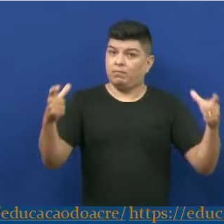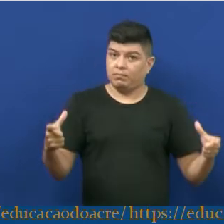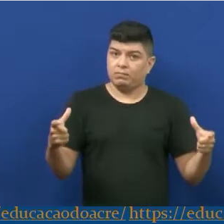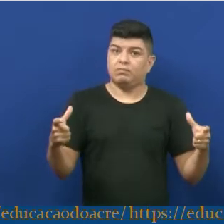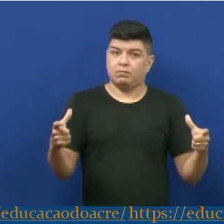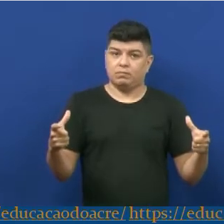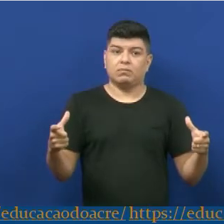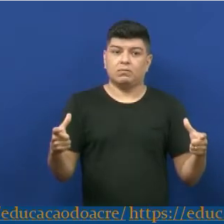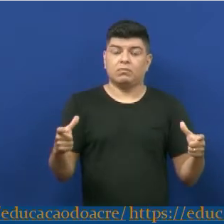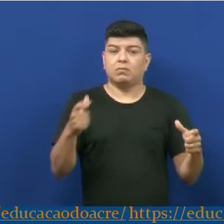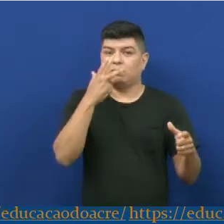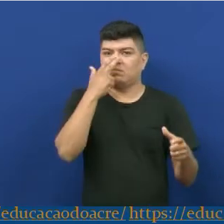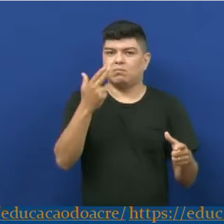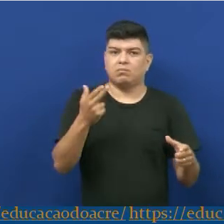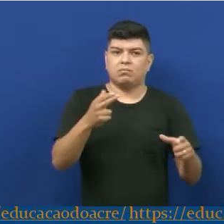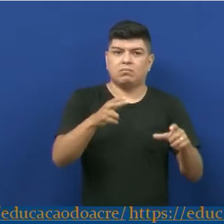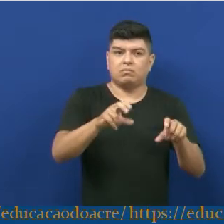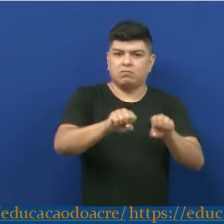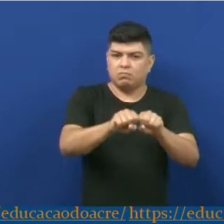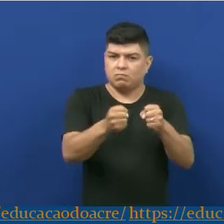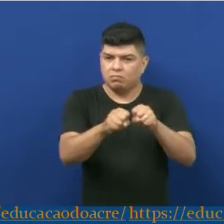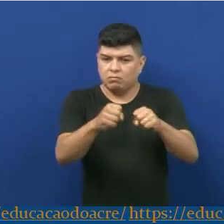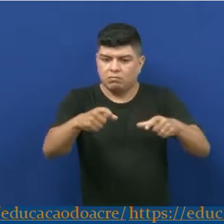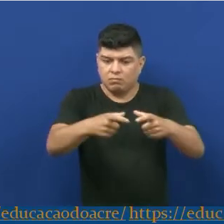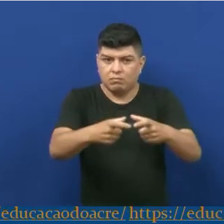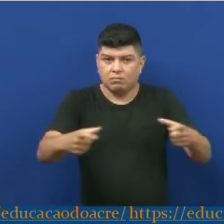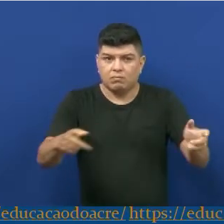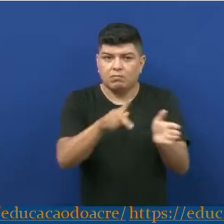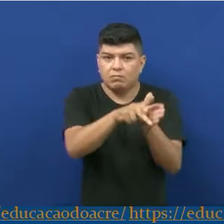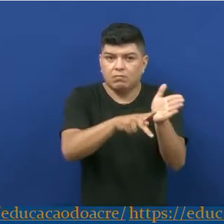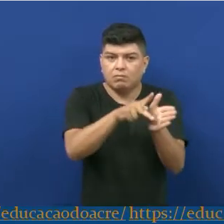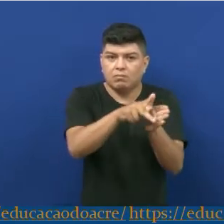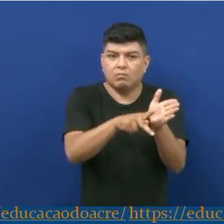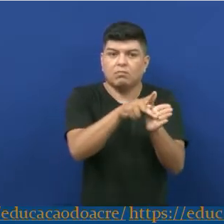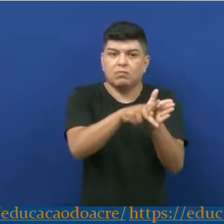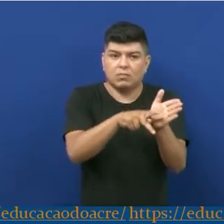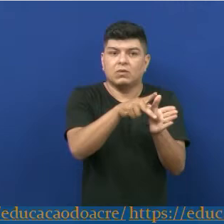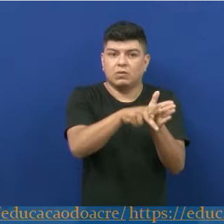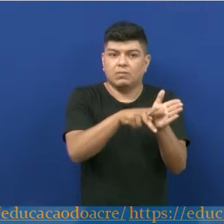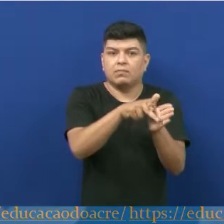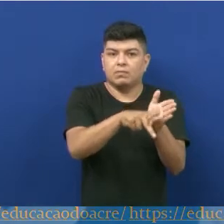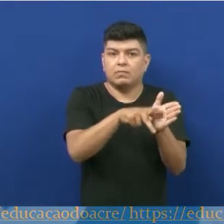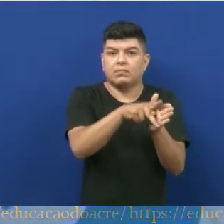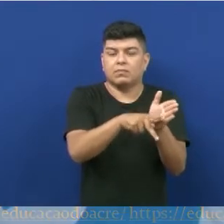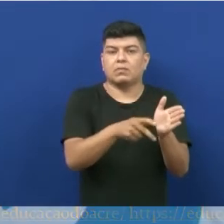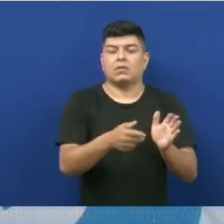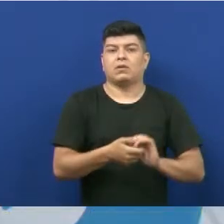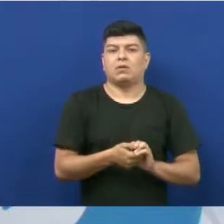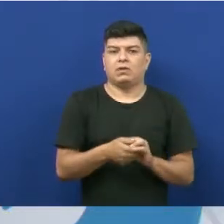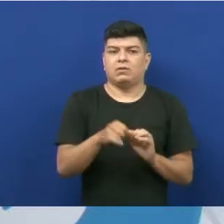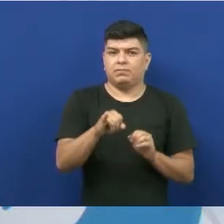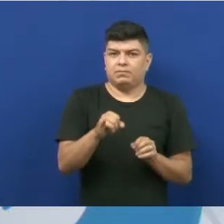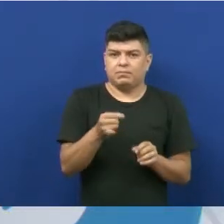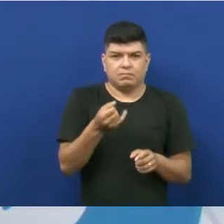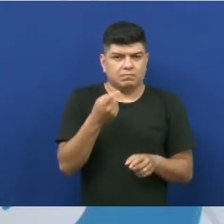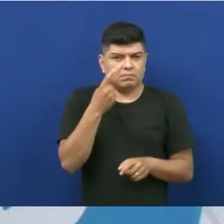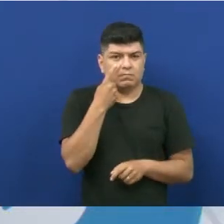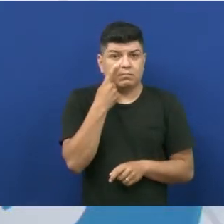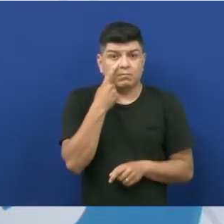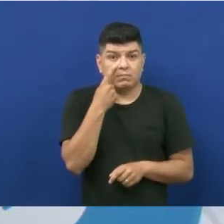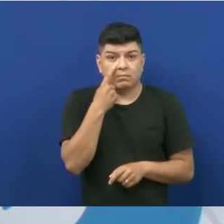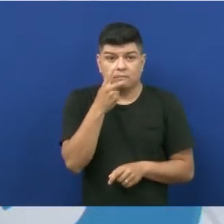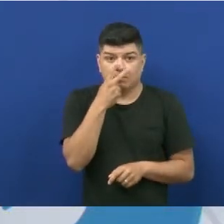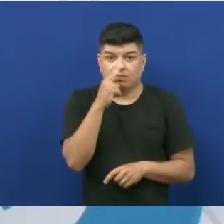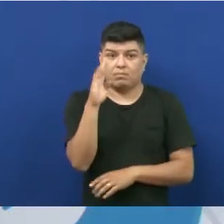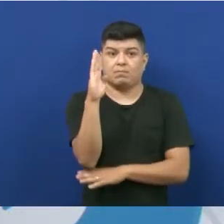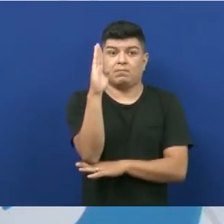temperatura aumentar, ela pode deformar os trilhos do trem. Por isso que os trilhos do trem, se você observar, eles têm uns pedaços de